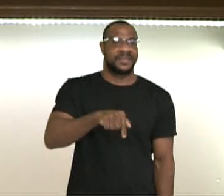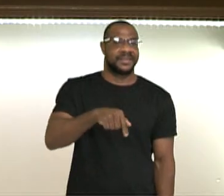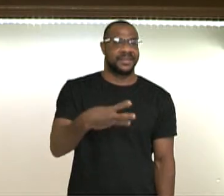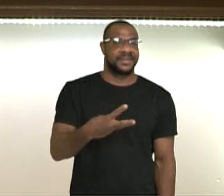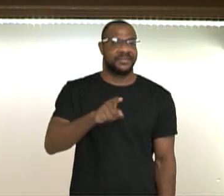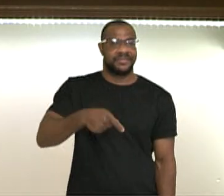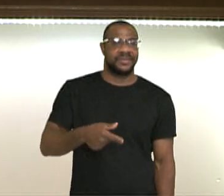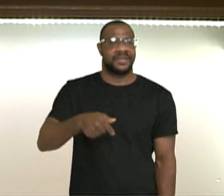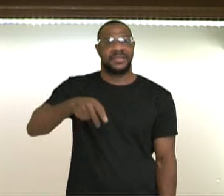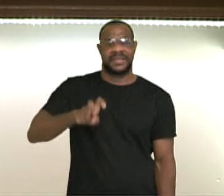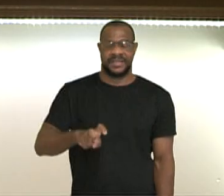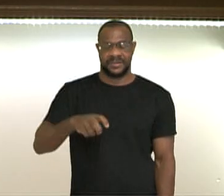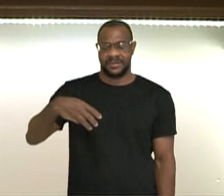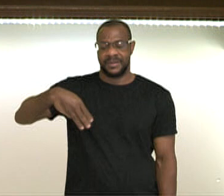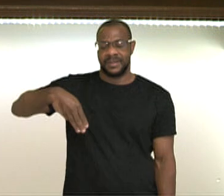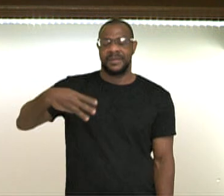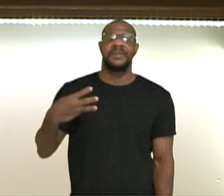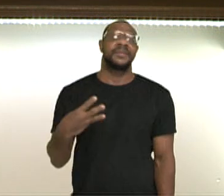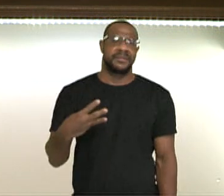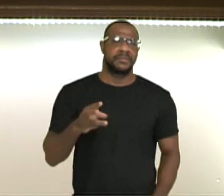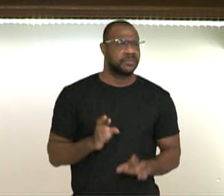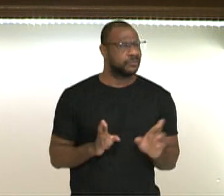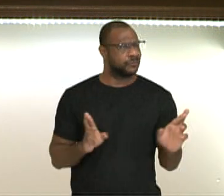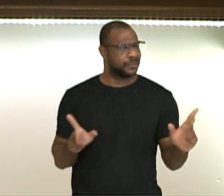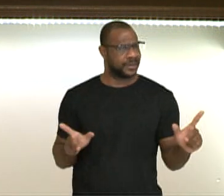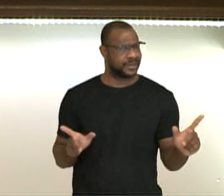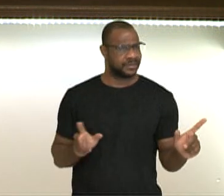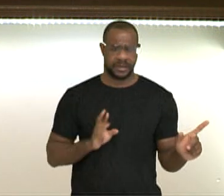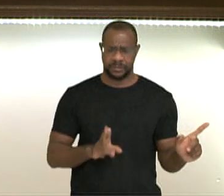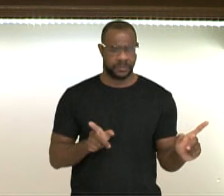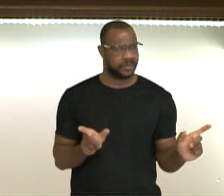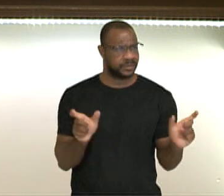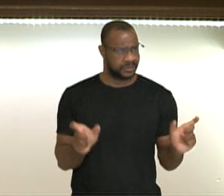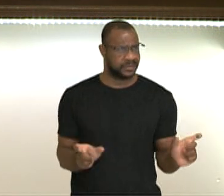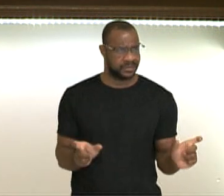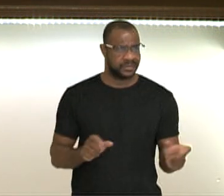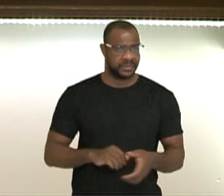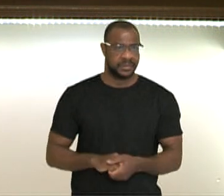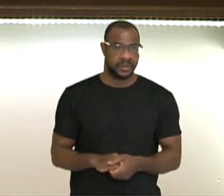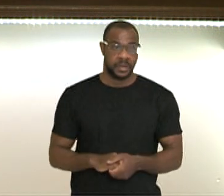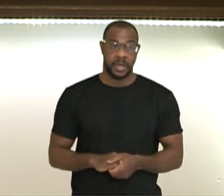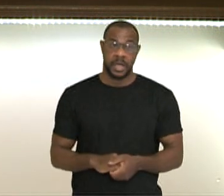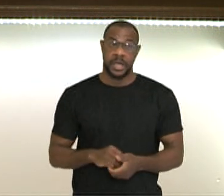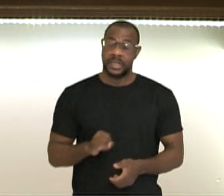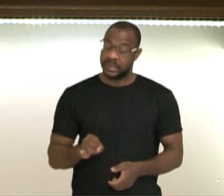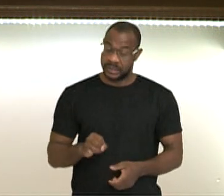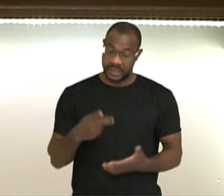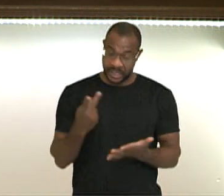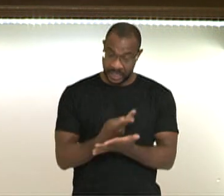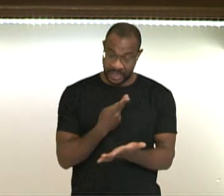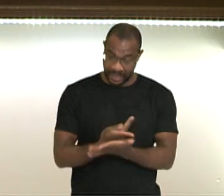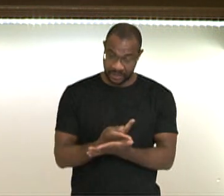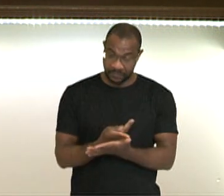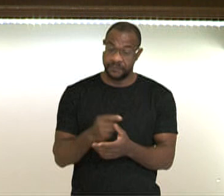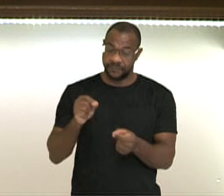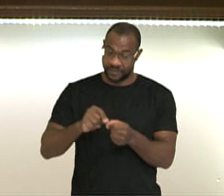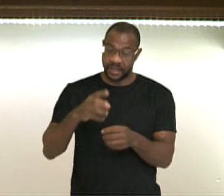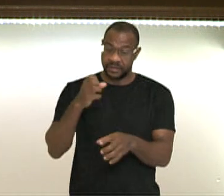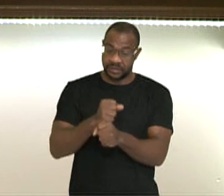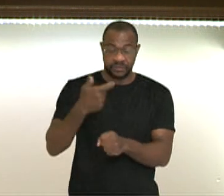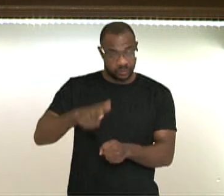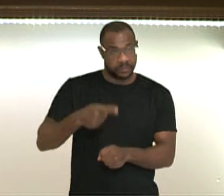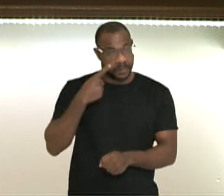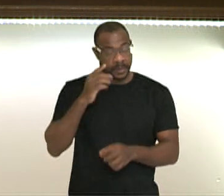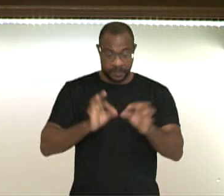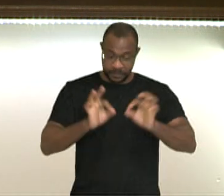573,75 metros cúbicos. Se deu diferente do teu resultado, provavelmente a tua continha ali não bateu na hora. Faça ali a multiplicação mais uma vez